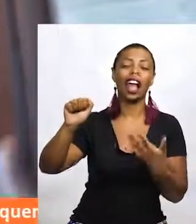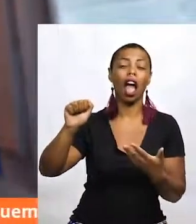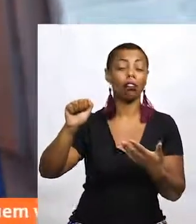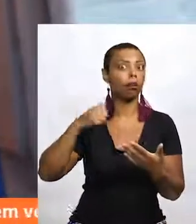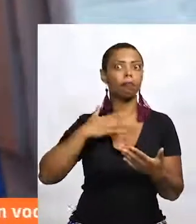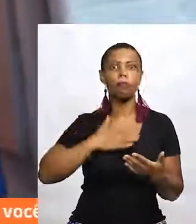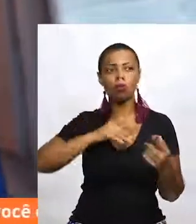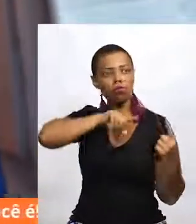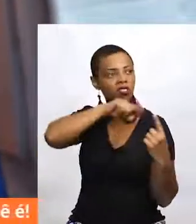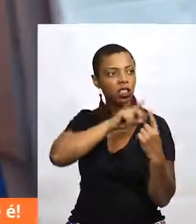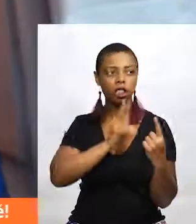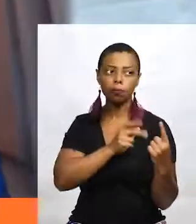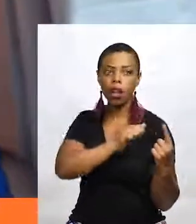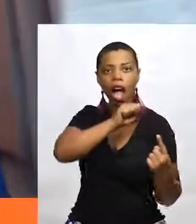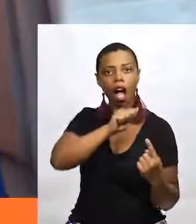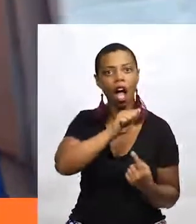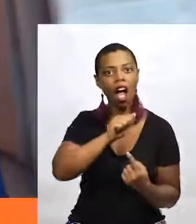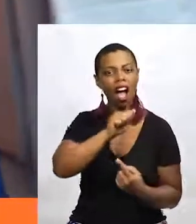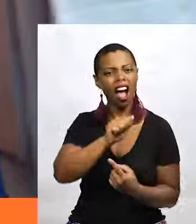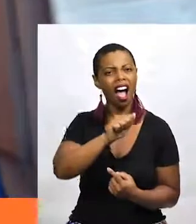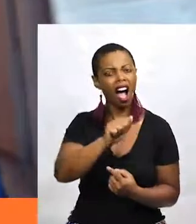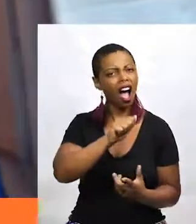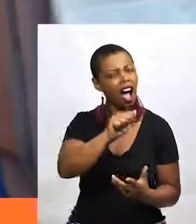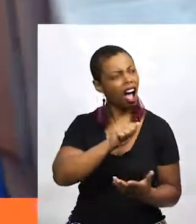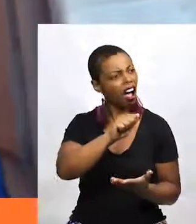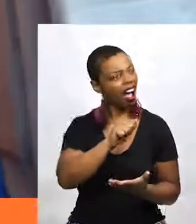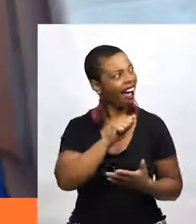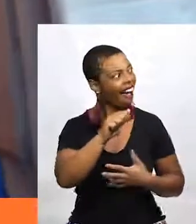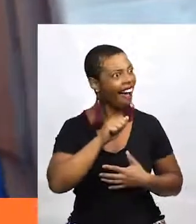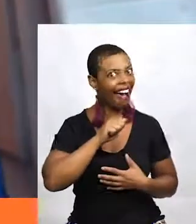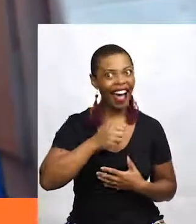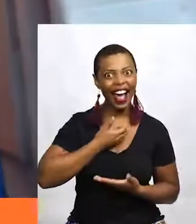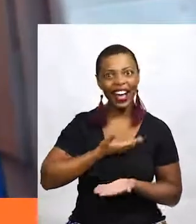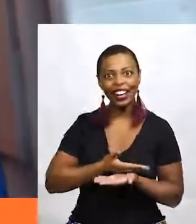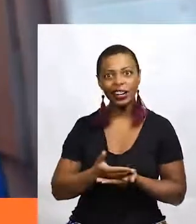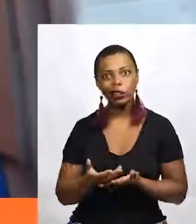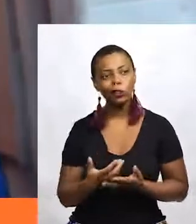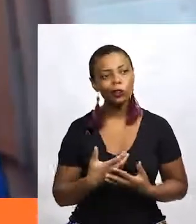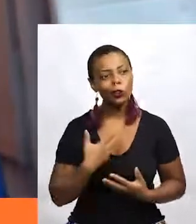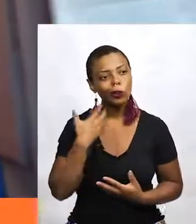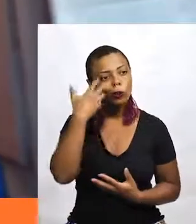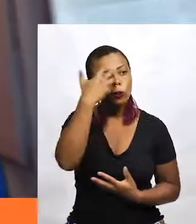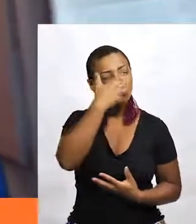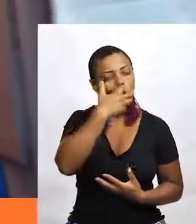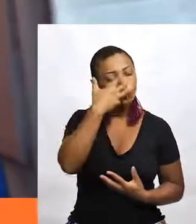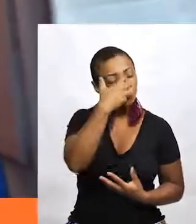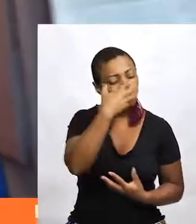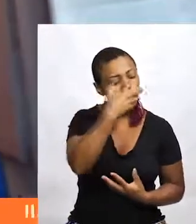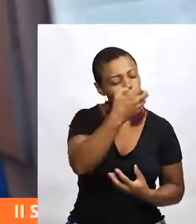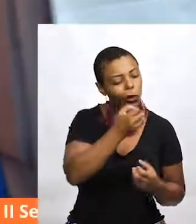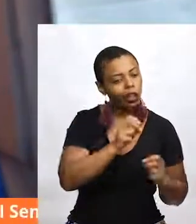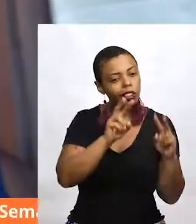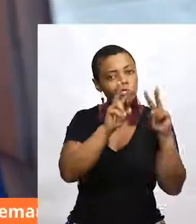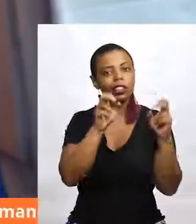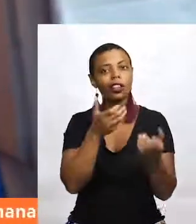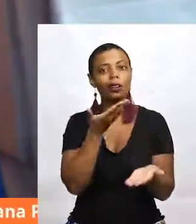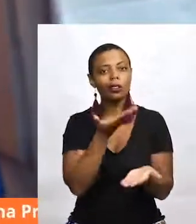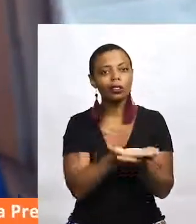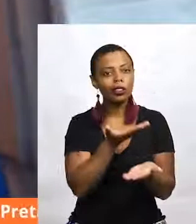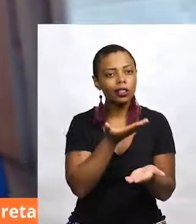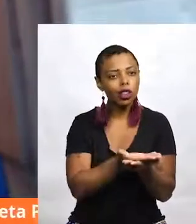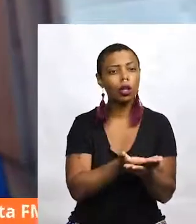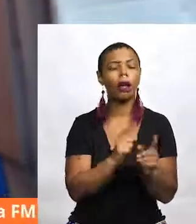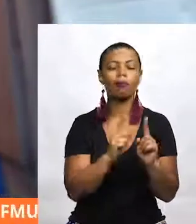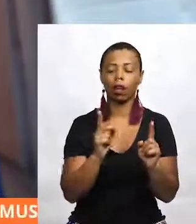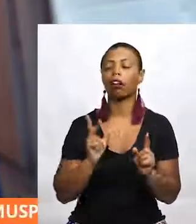uma meta por muito tempo, e aí eu fui tomando gosto pela história do estudo, sempre enfrentando situações de racismo